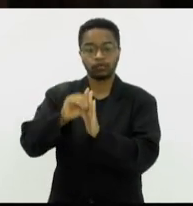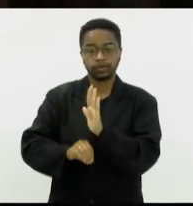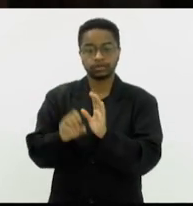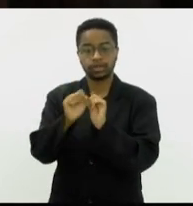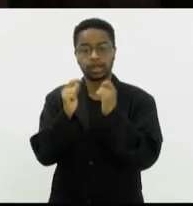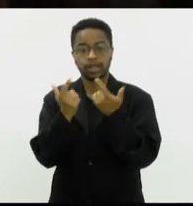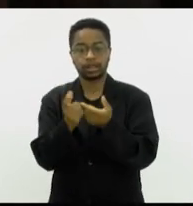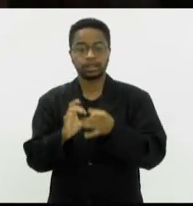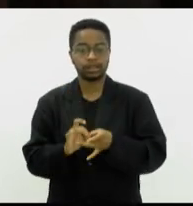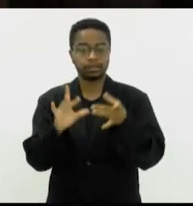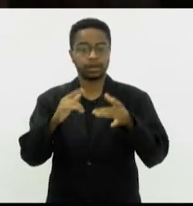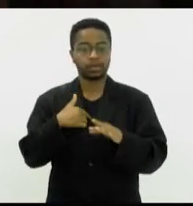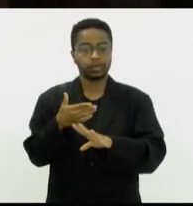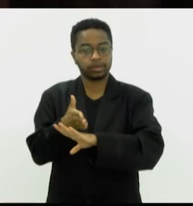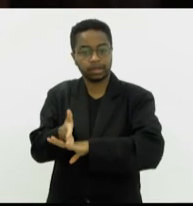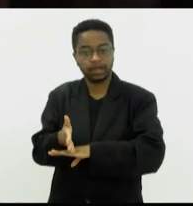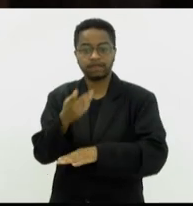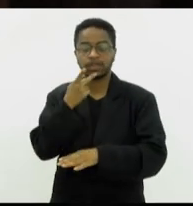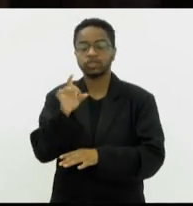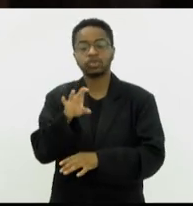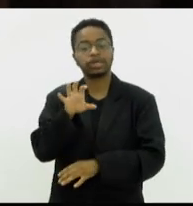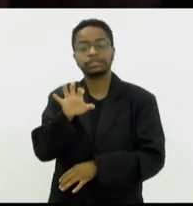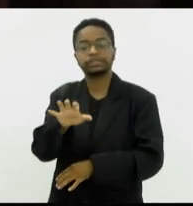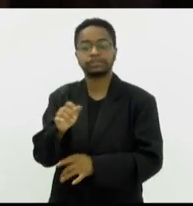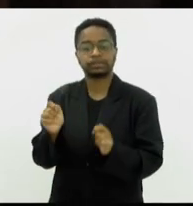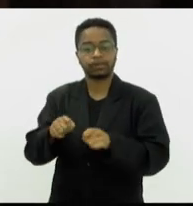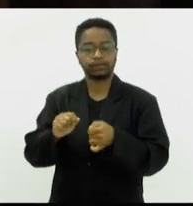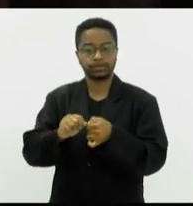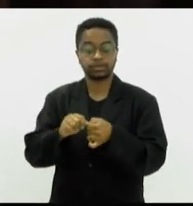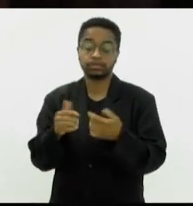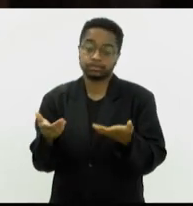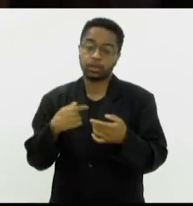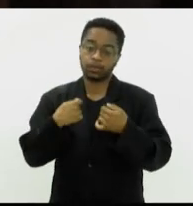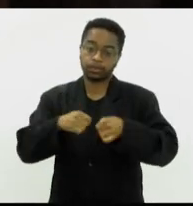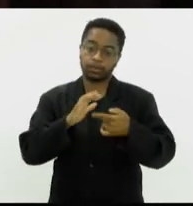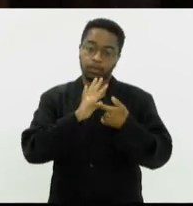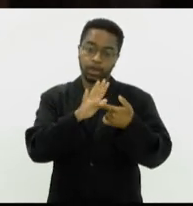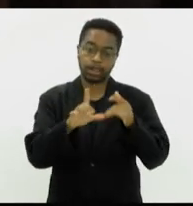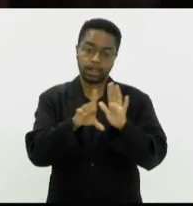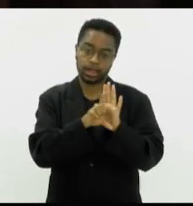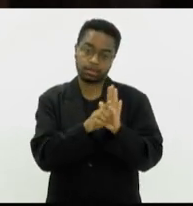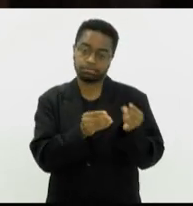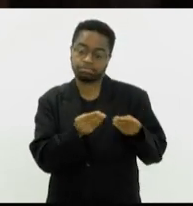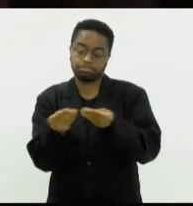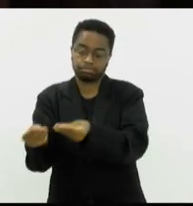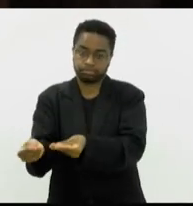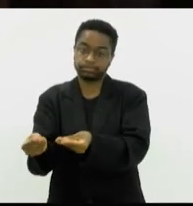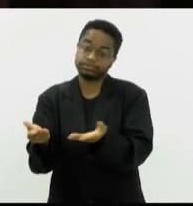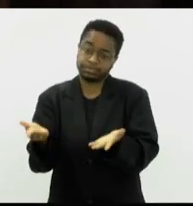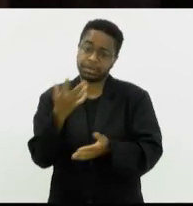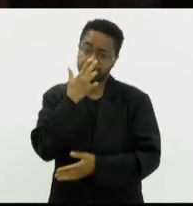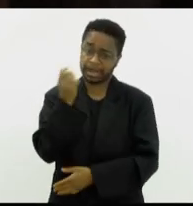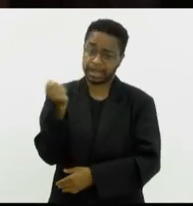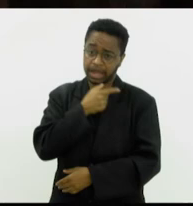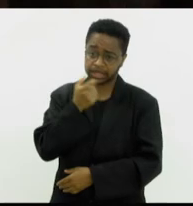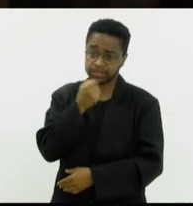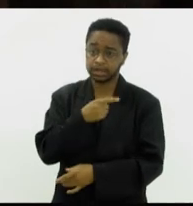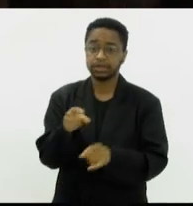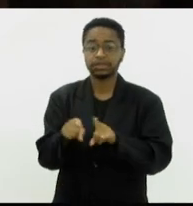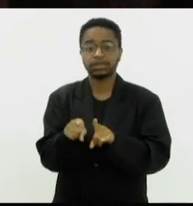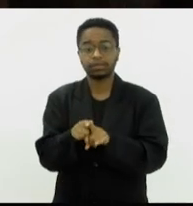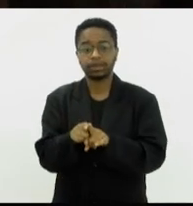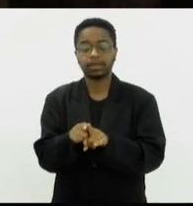minha entrada dizendo que só assim seria possível E aí tive que mostrar a legislação para ela chega até ser engraçado e ainda